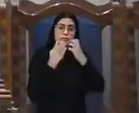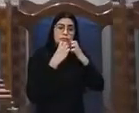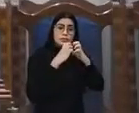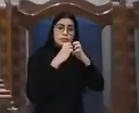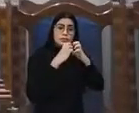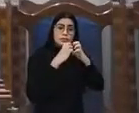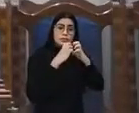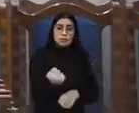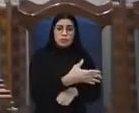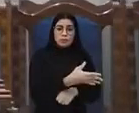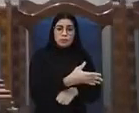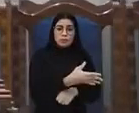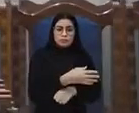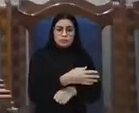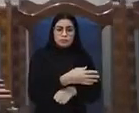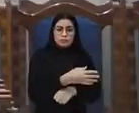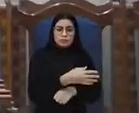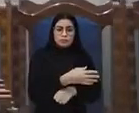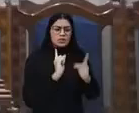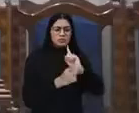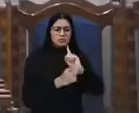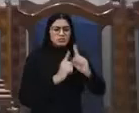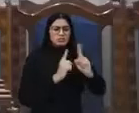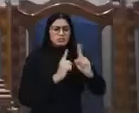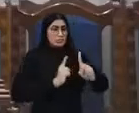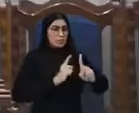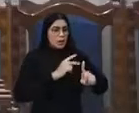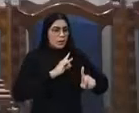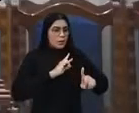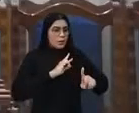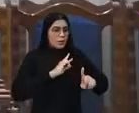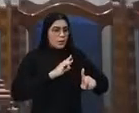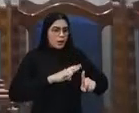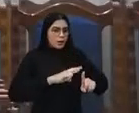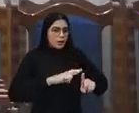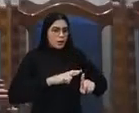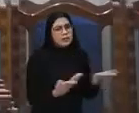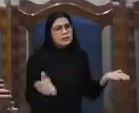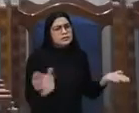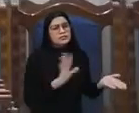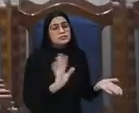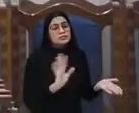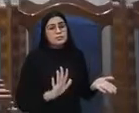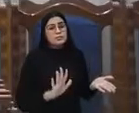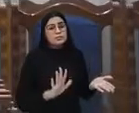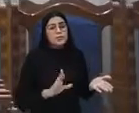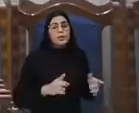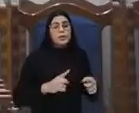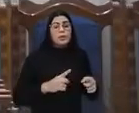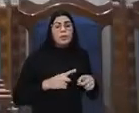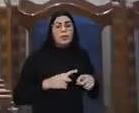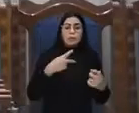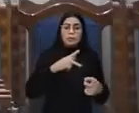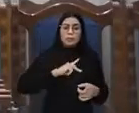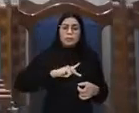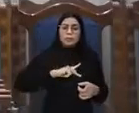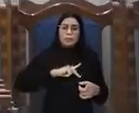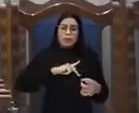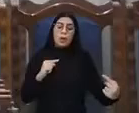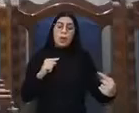da religião deles, da crença deles. Paulo chega com o objetivo de